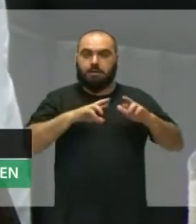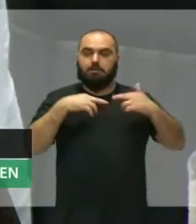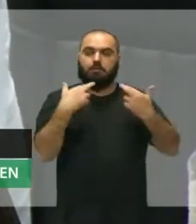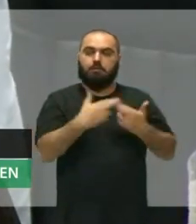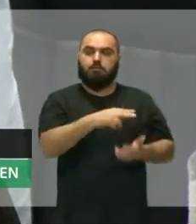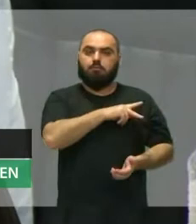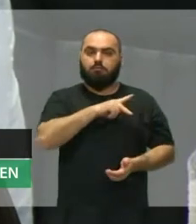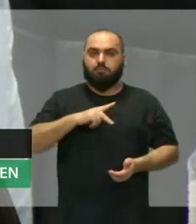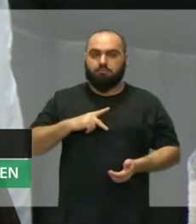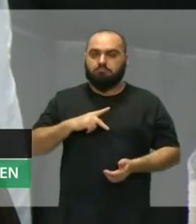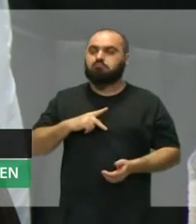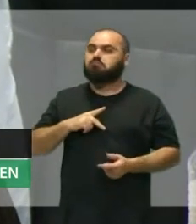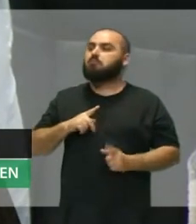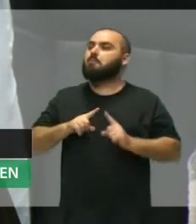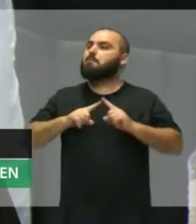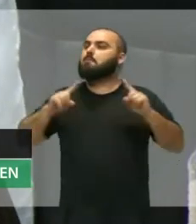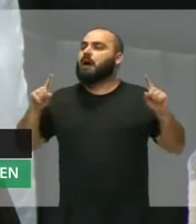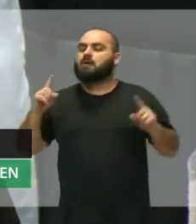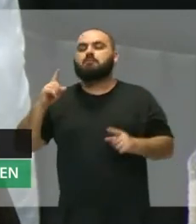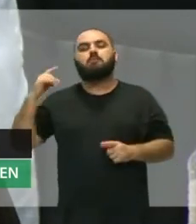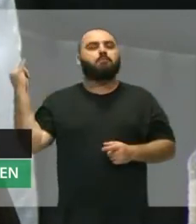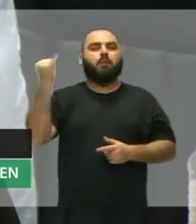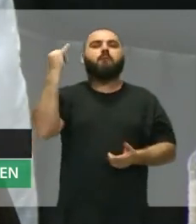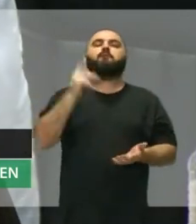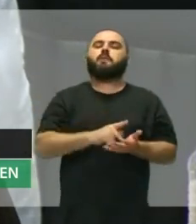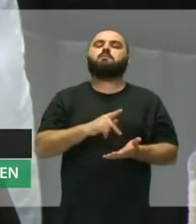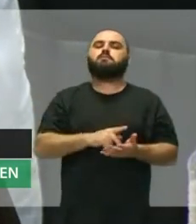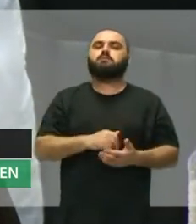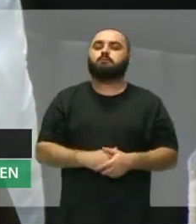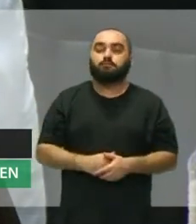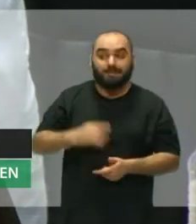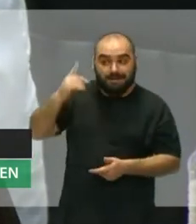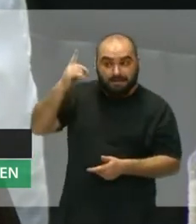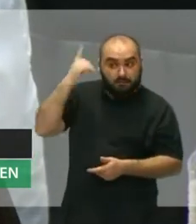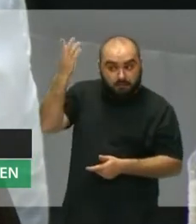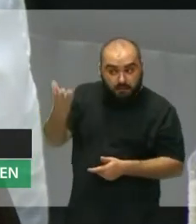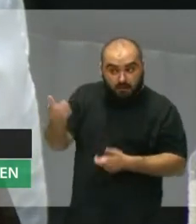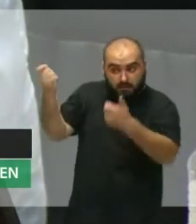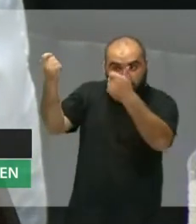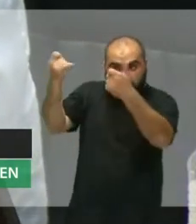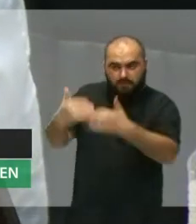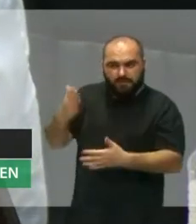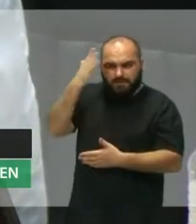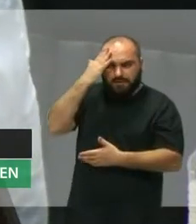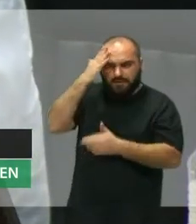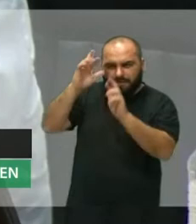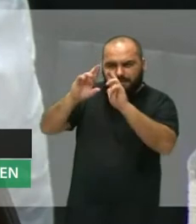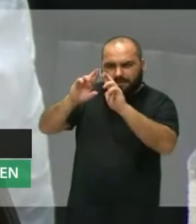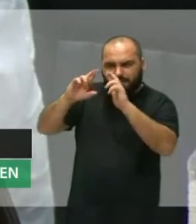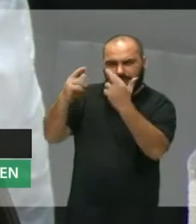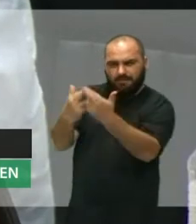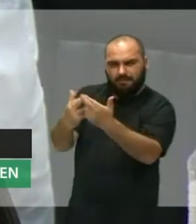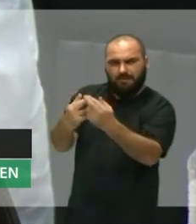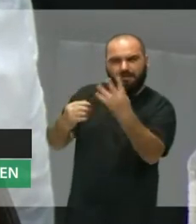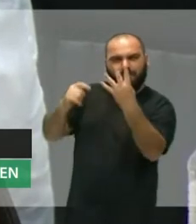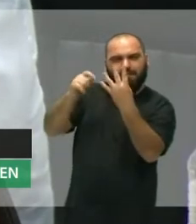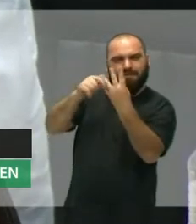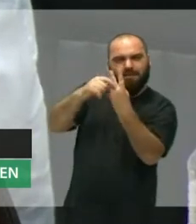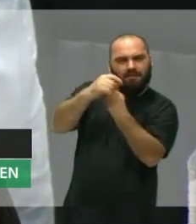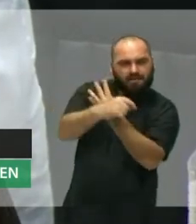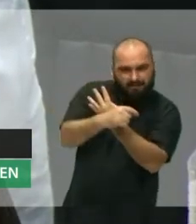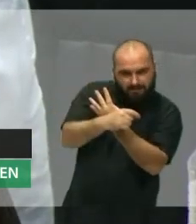acho extremamente salutar isso. Eu acho que, pelo que o deputado falou, às vezes essa reunião quadrimestre, que às vezes possa ocorrer, e